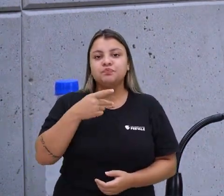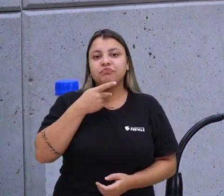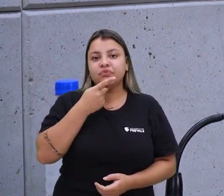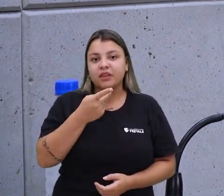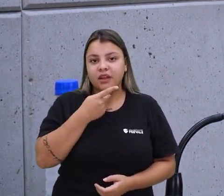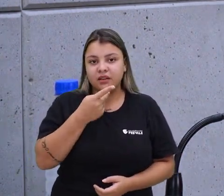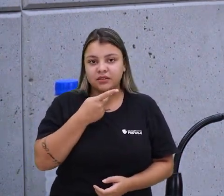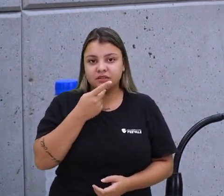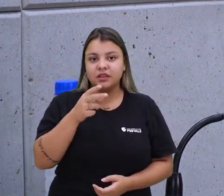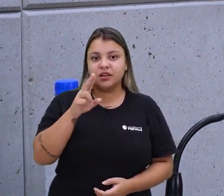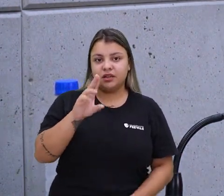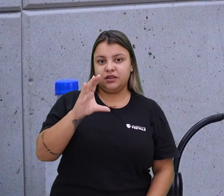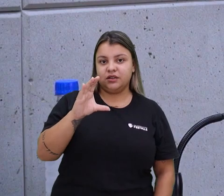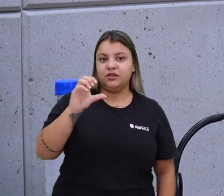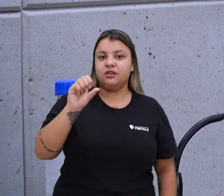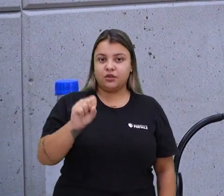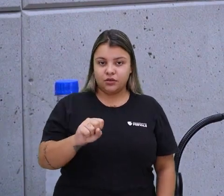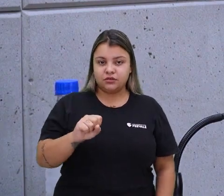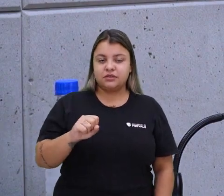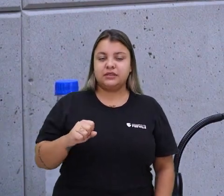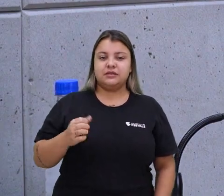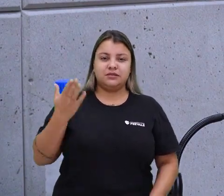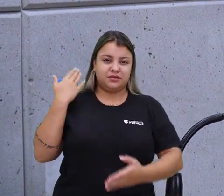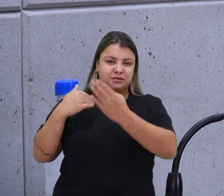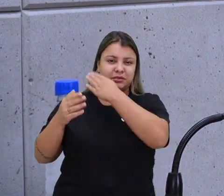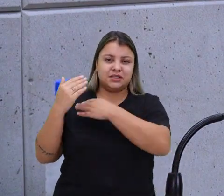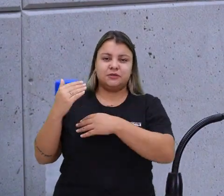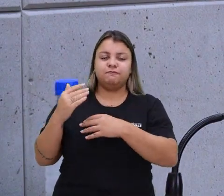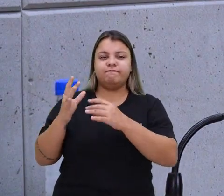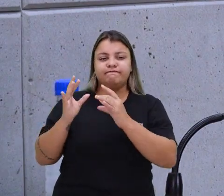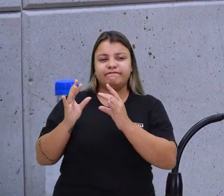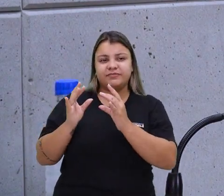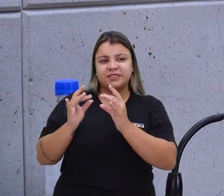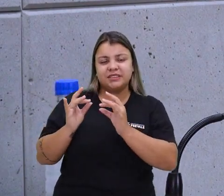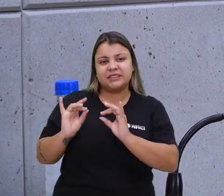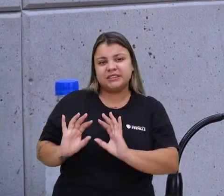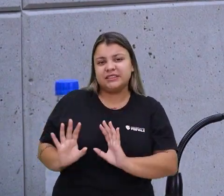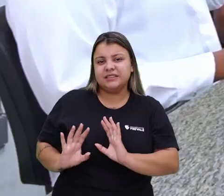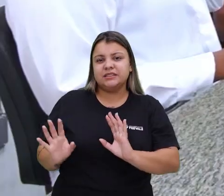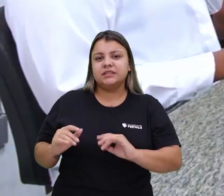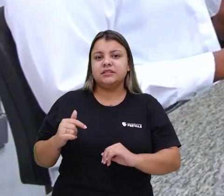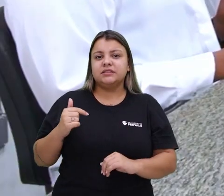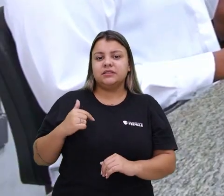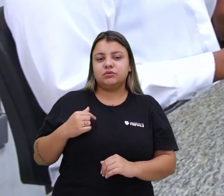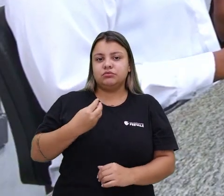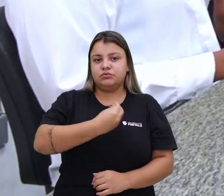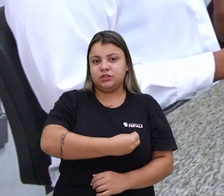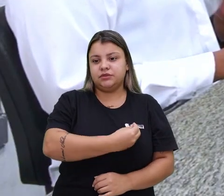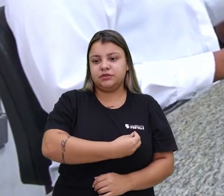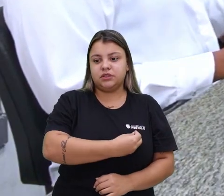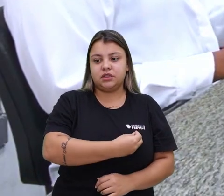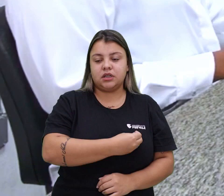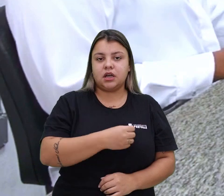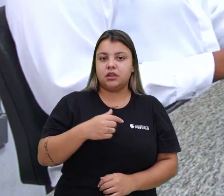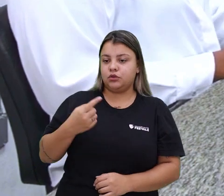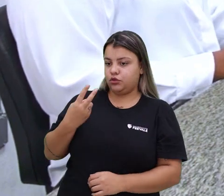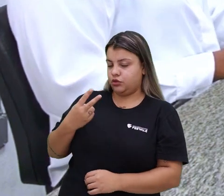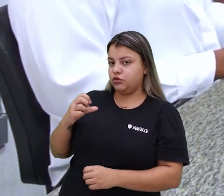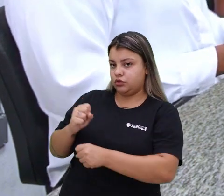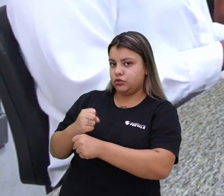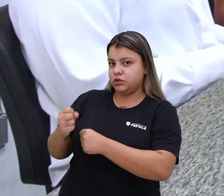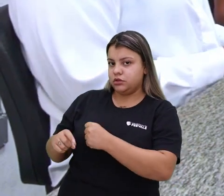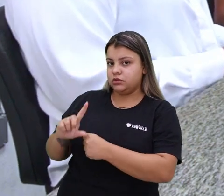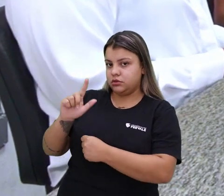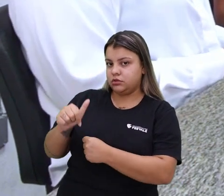a ux não foi foi um processo delicado né eu já tava na uc há algum tempo né E ela chegou dois anos na antes de mim